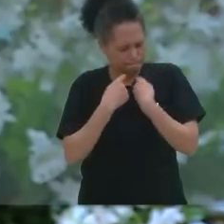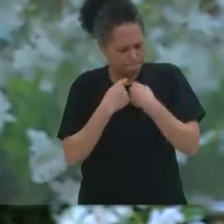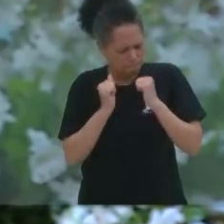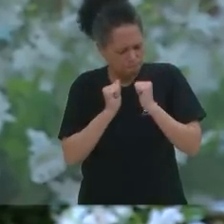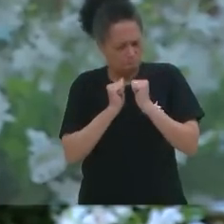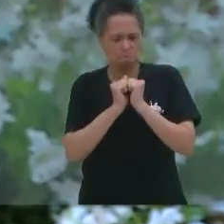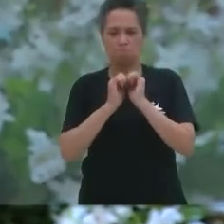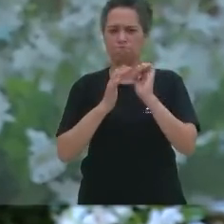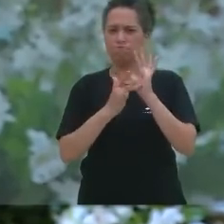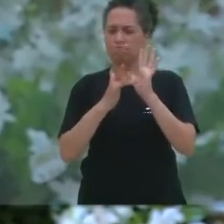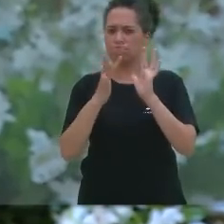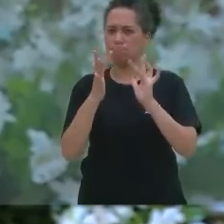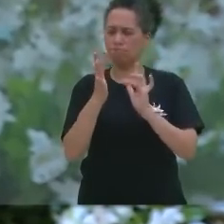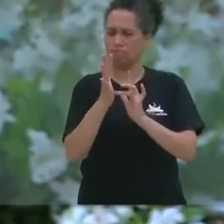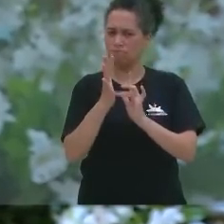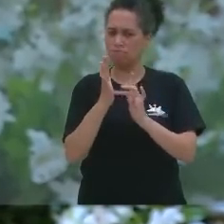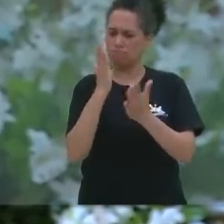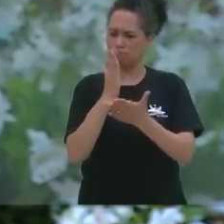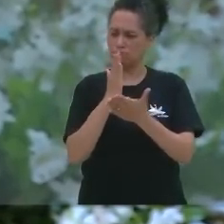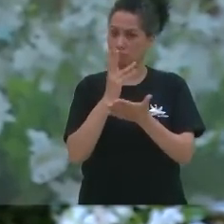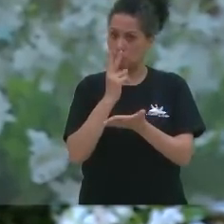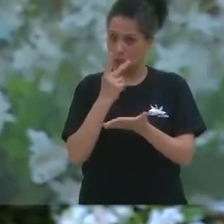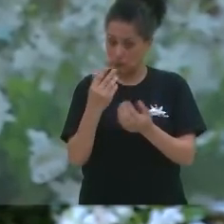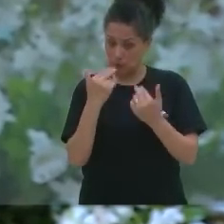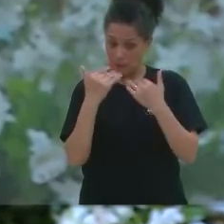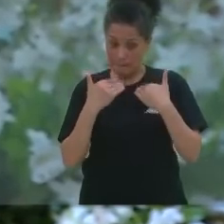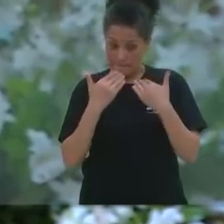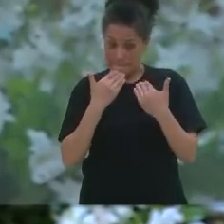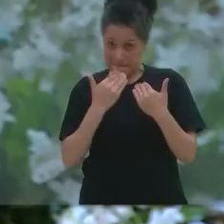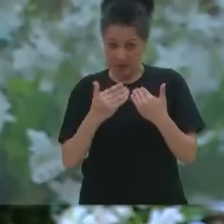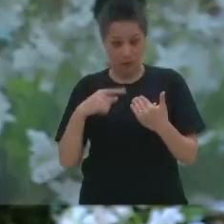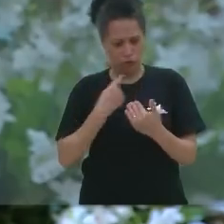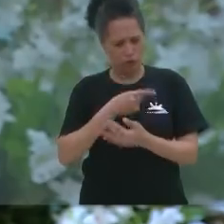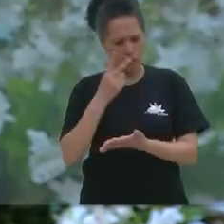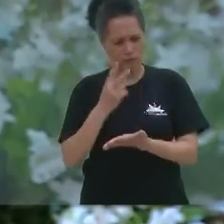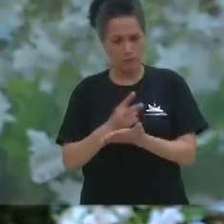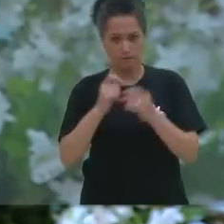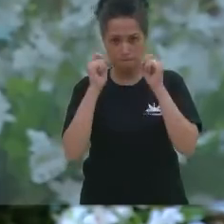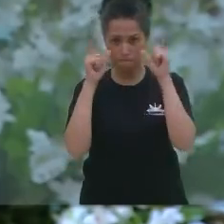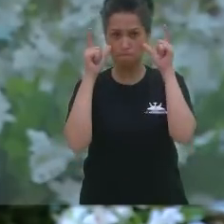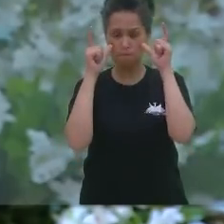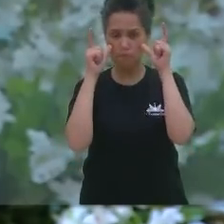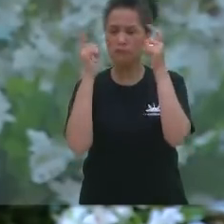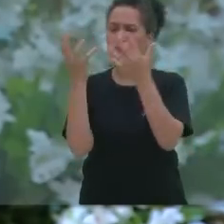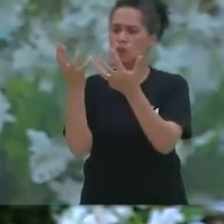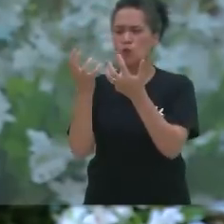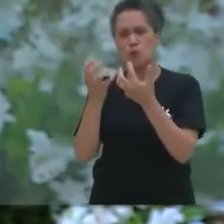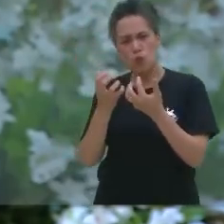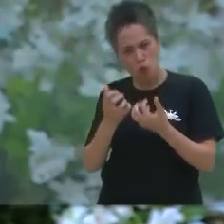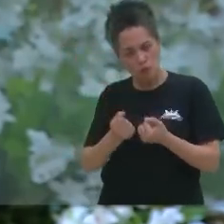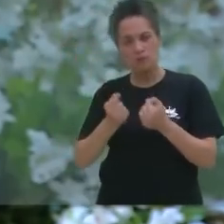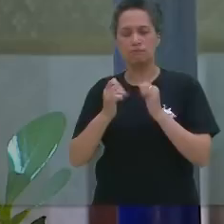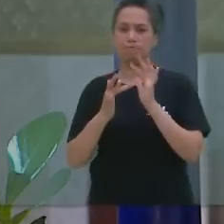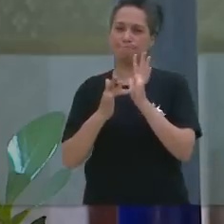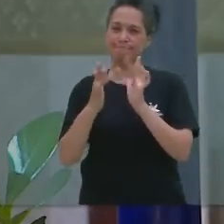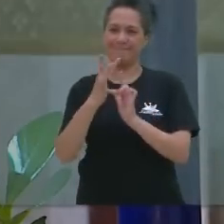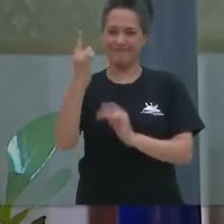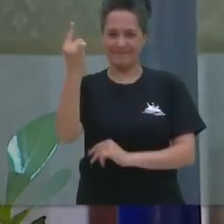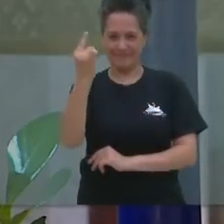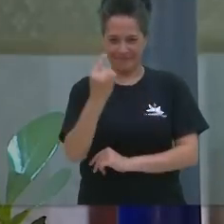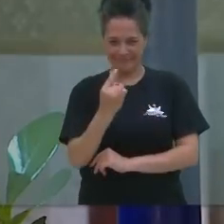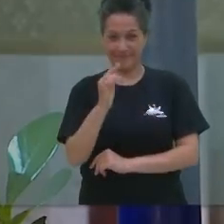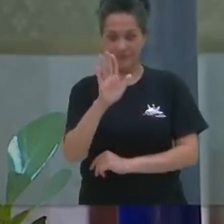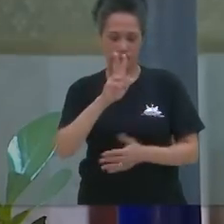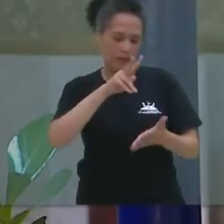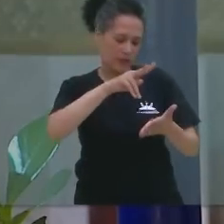nos exortam a contínua vigilância para acolhermos aquele que vem. Ouçamos. Livro